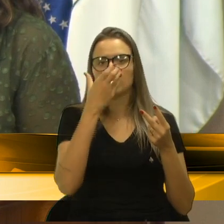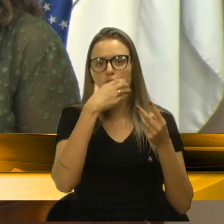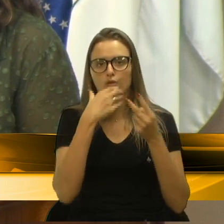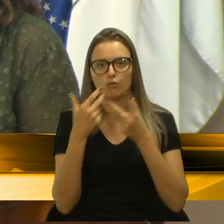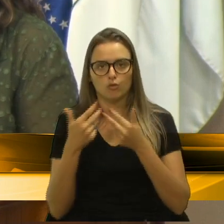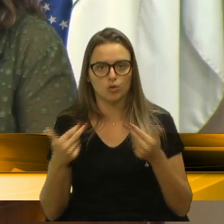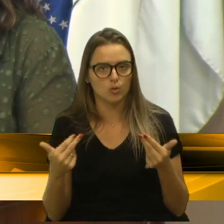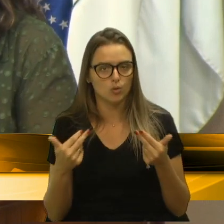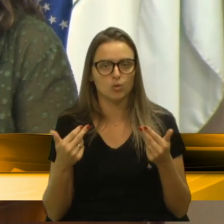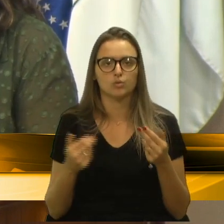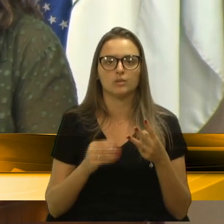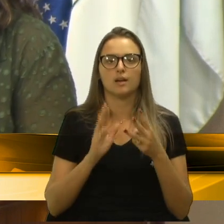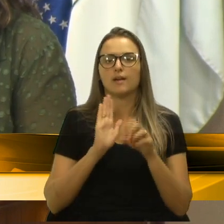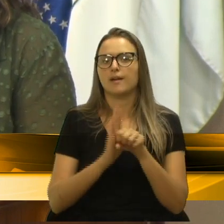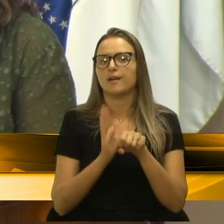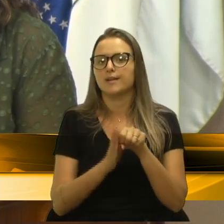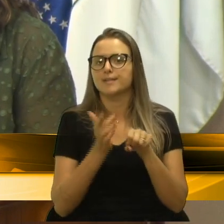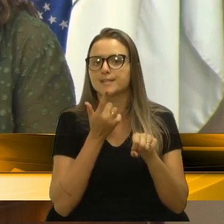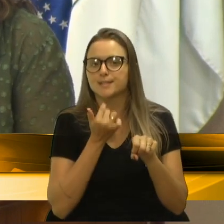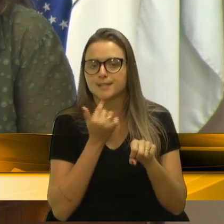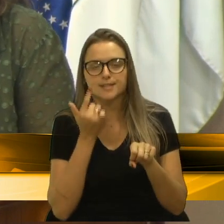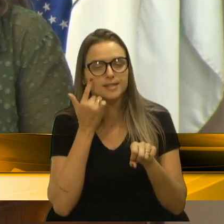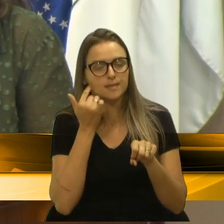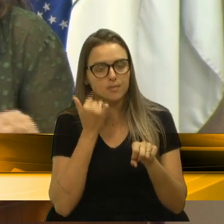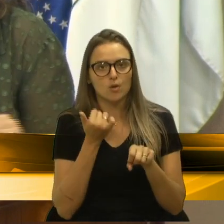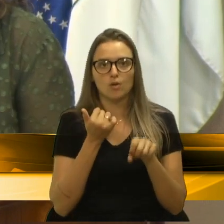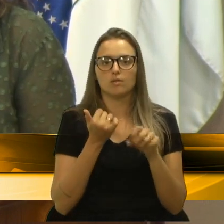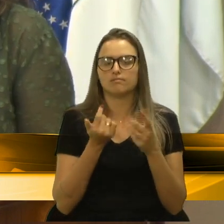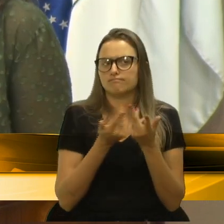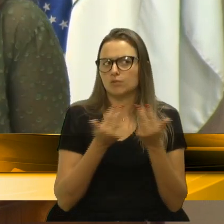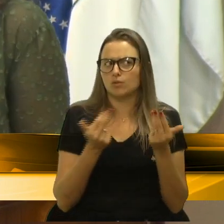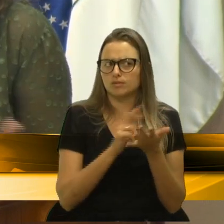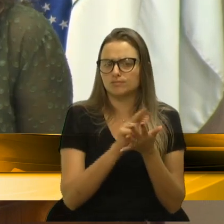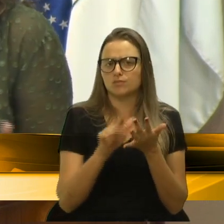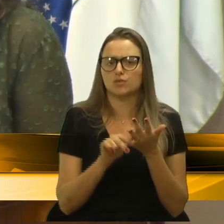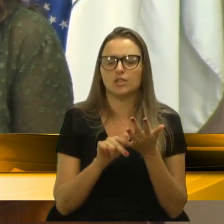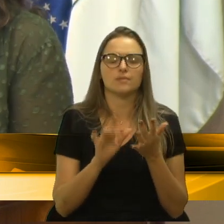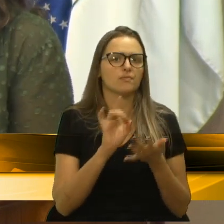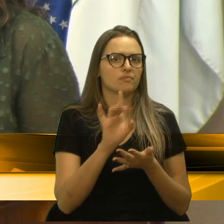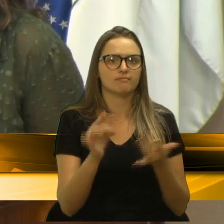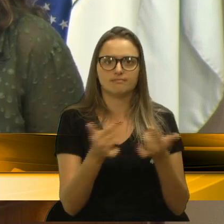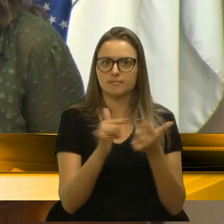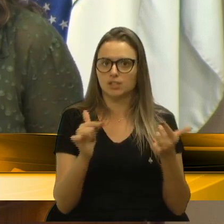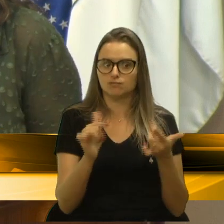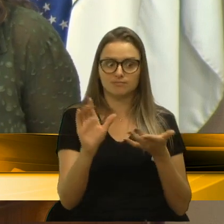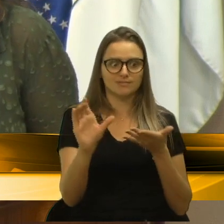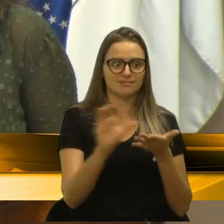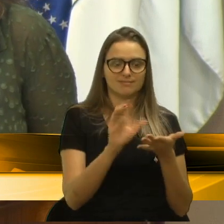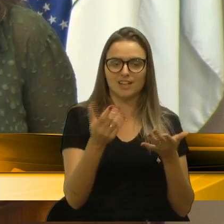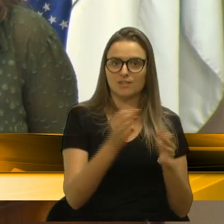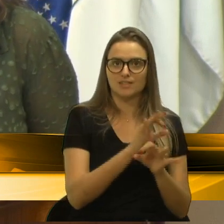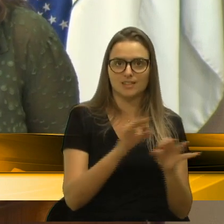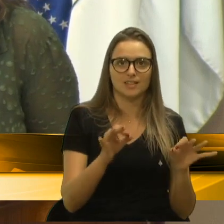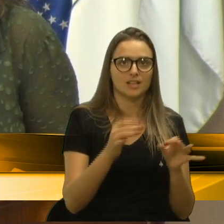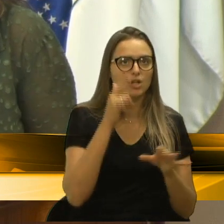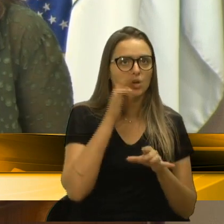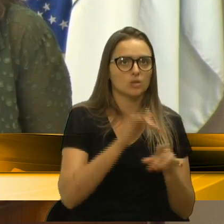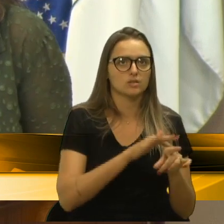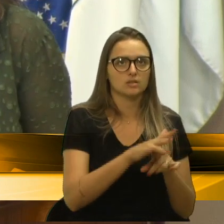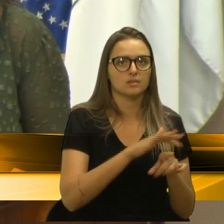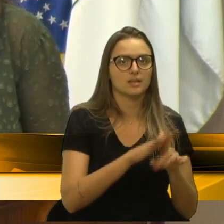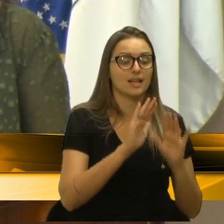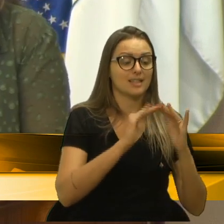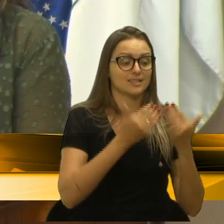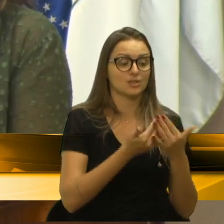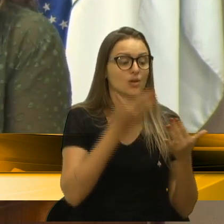frutas, cebola, legumes. Essa parte praticamente não veio na semana passada, não atendeu a demanda para as escolas de educação